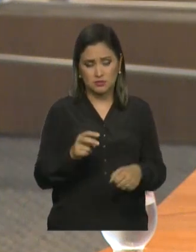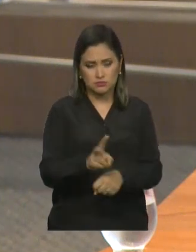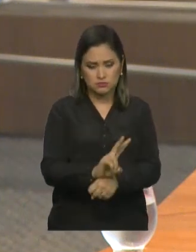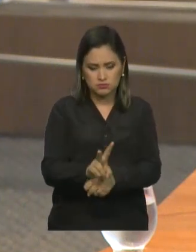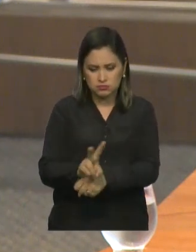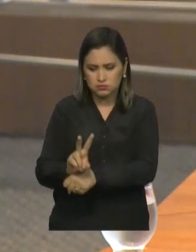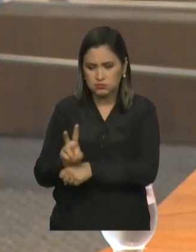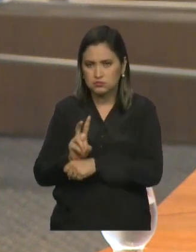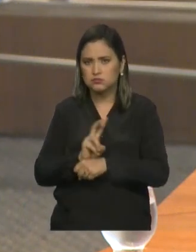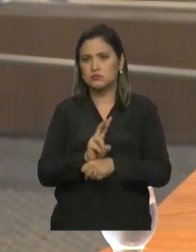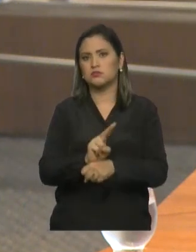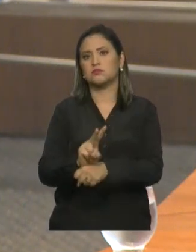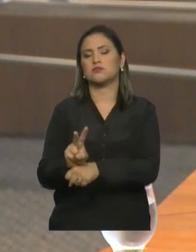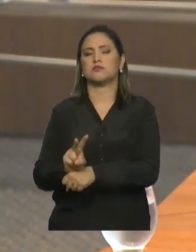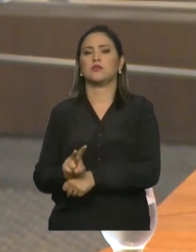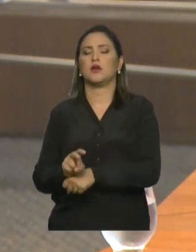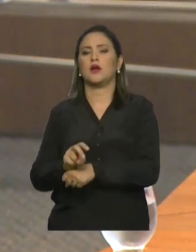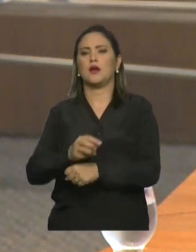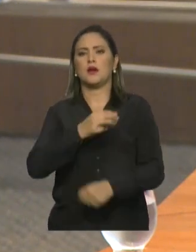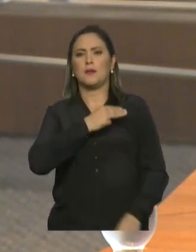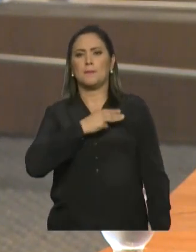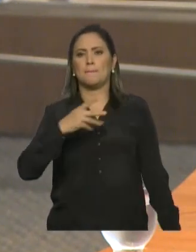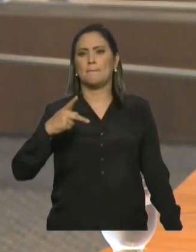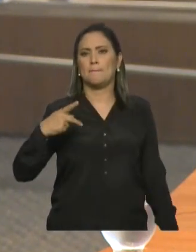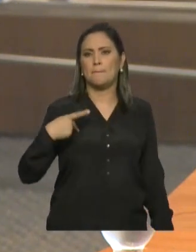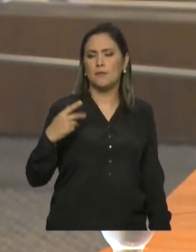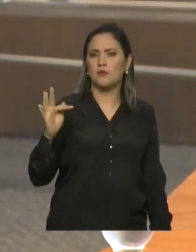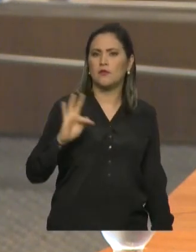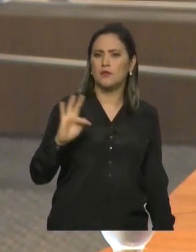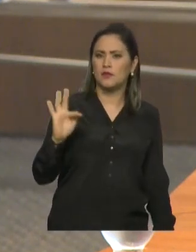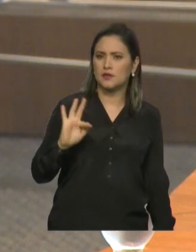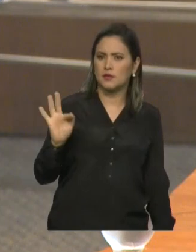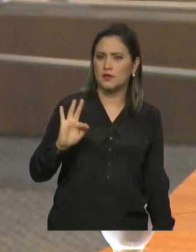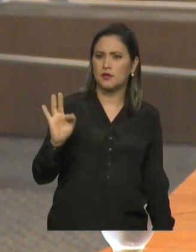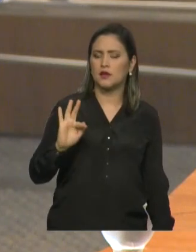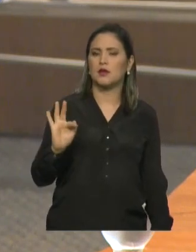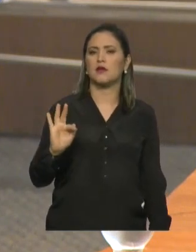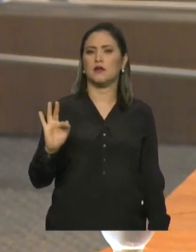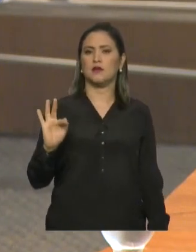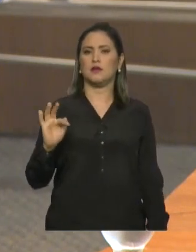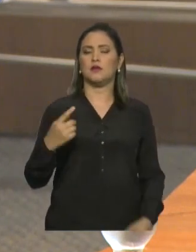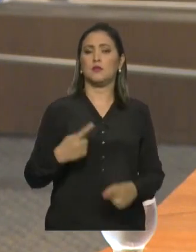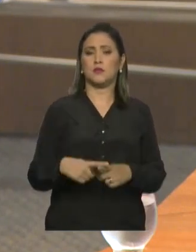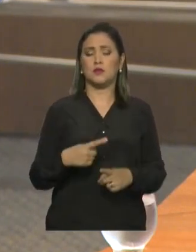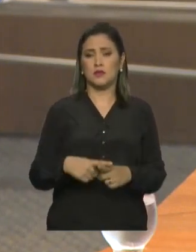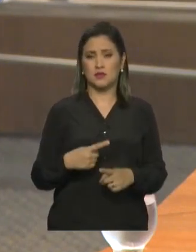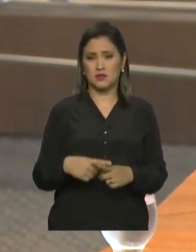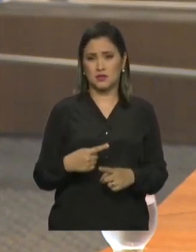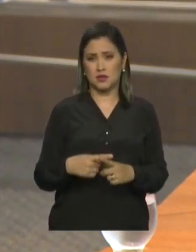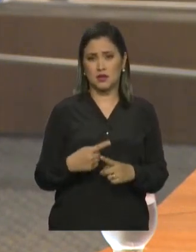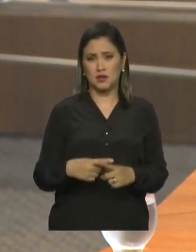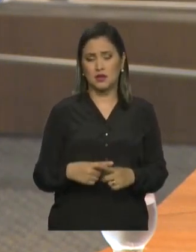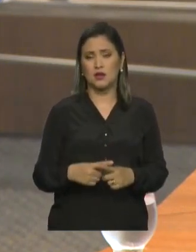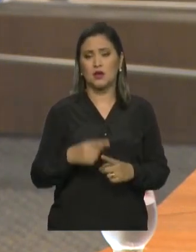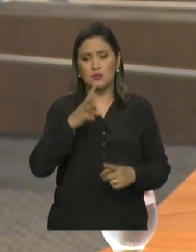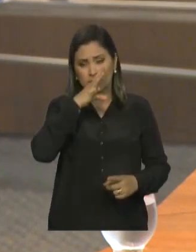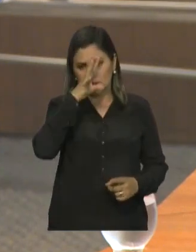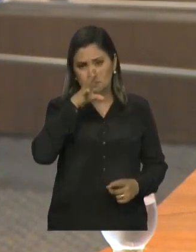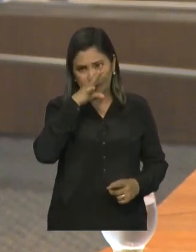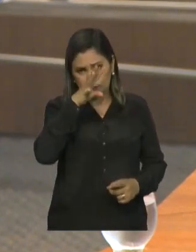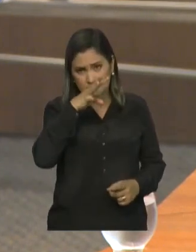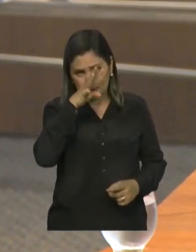órgãos, como o Ministério Público Federal, para que acompanhe justamente a execução dessa